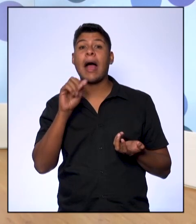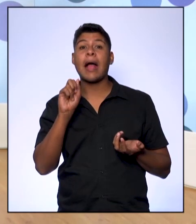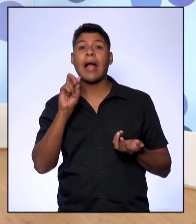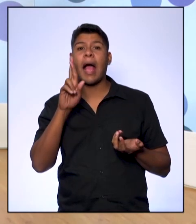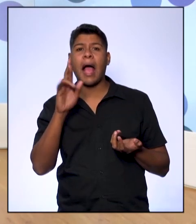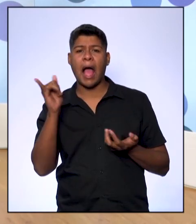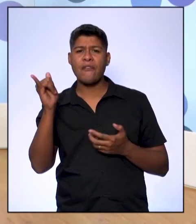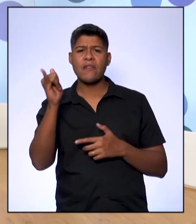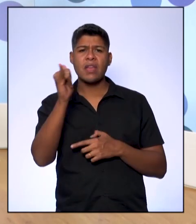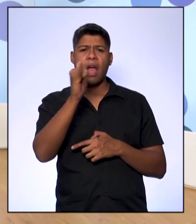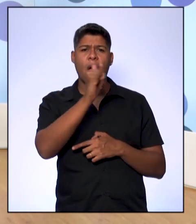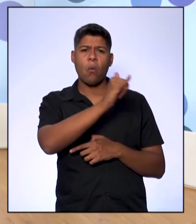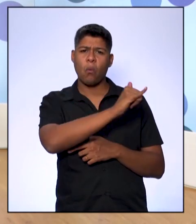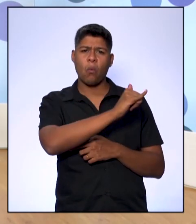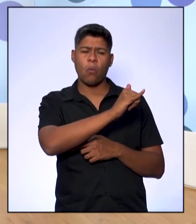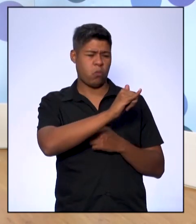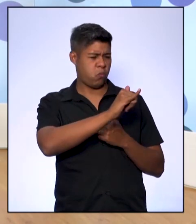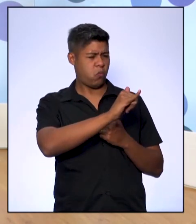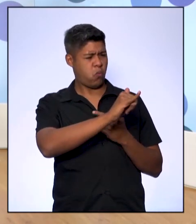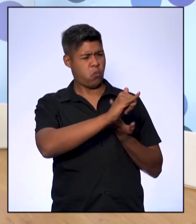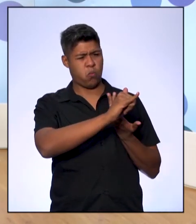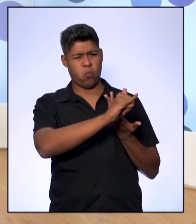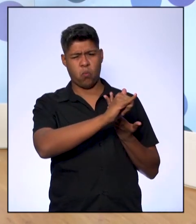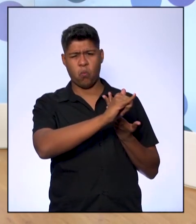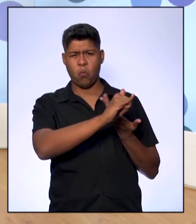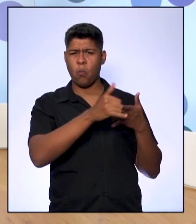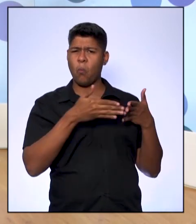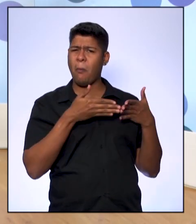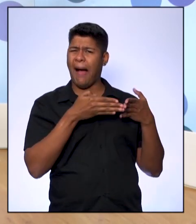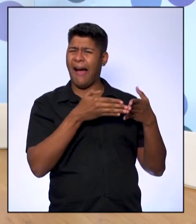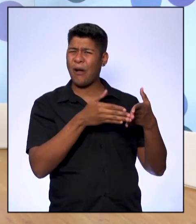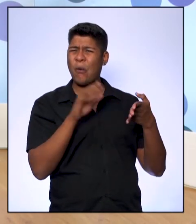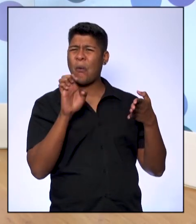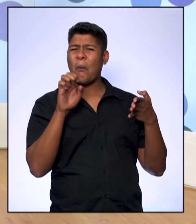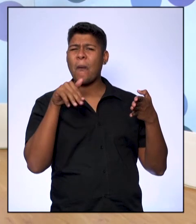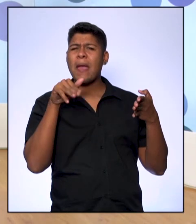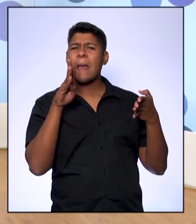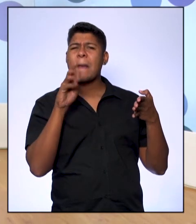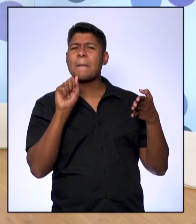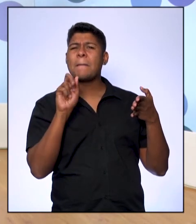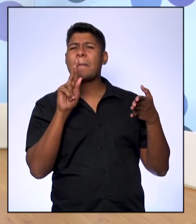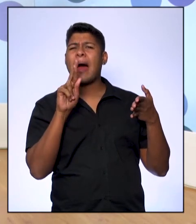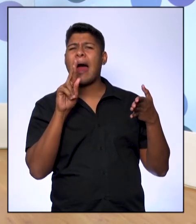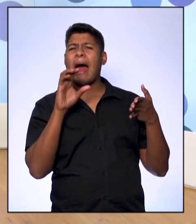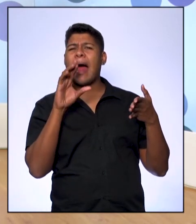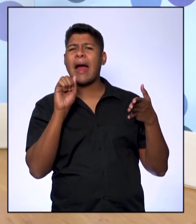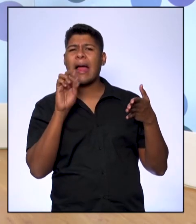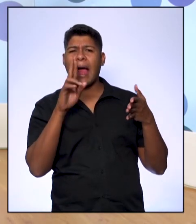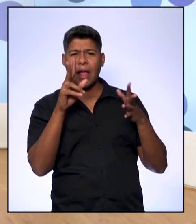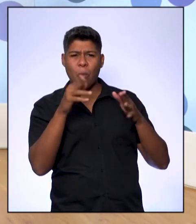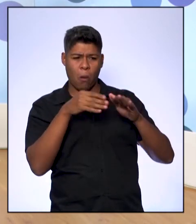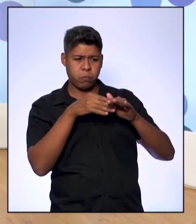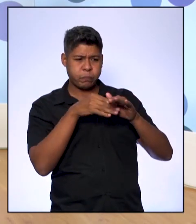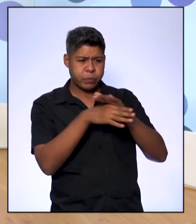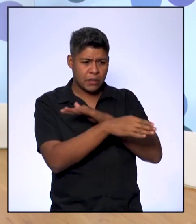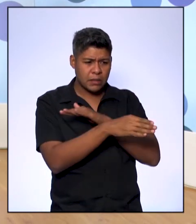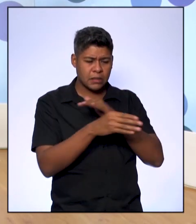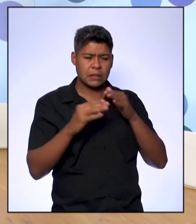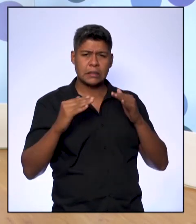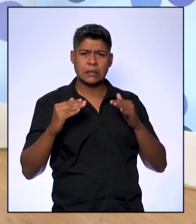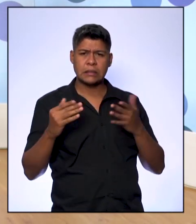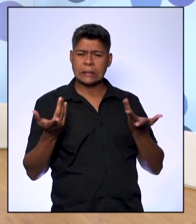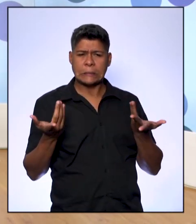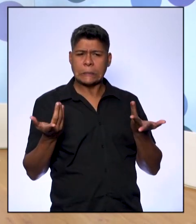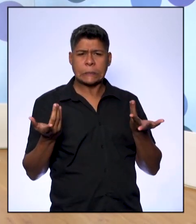do azulão embarcando deveria embarcar no barco e se você tá embaixo se não não tem a palavra específica para